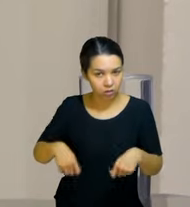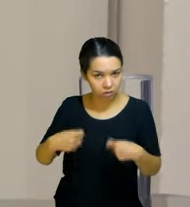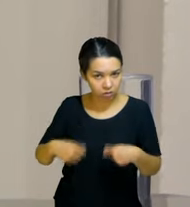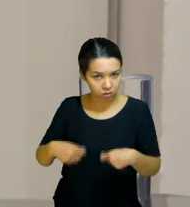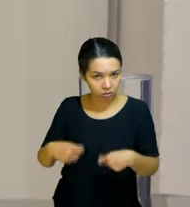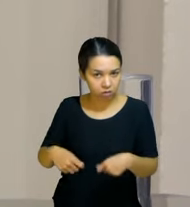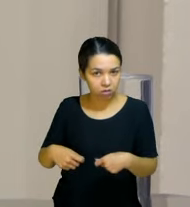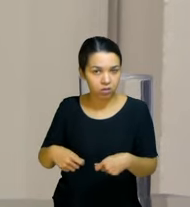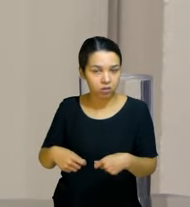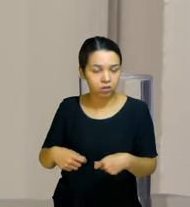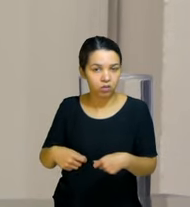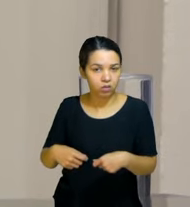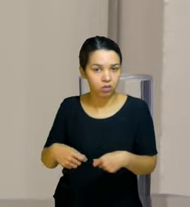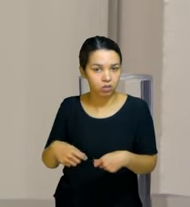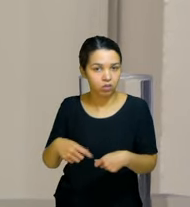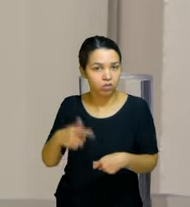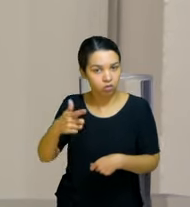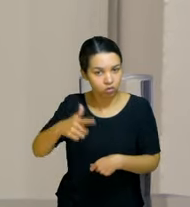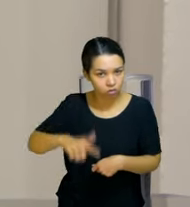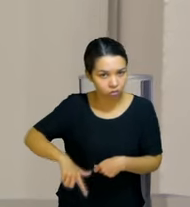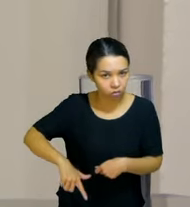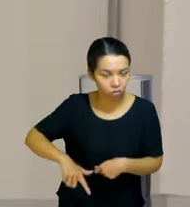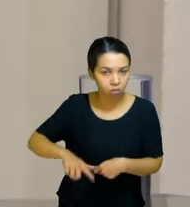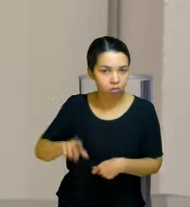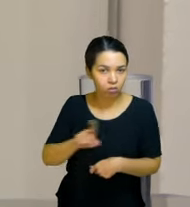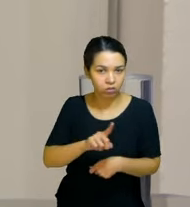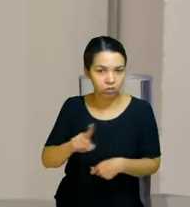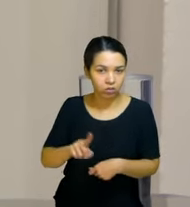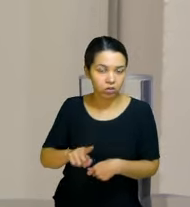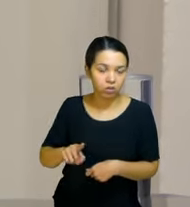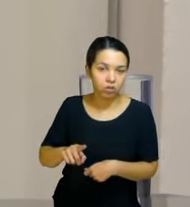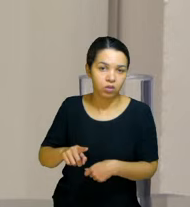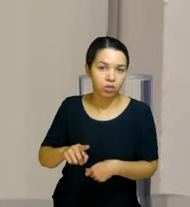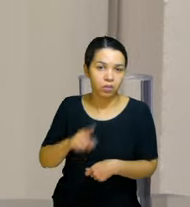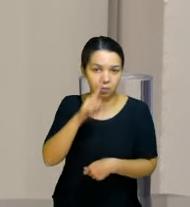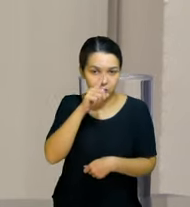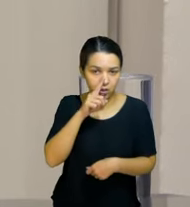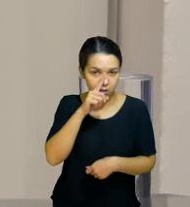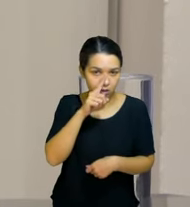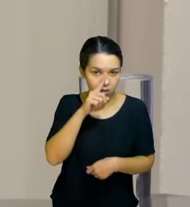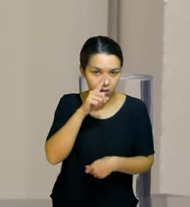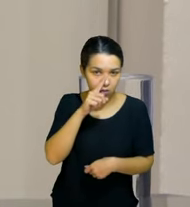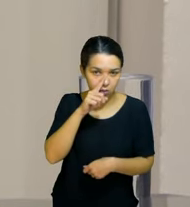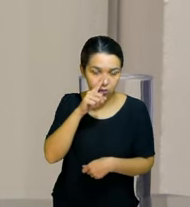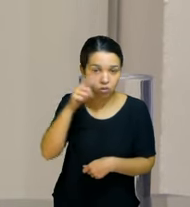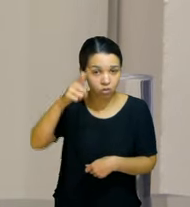que a gente não ocorra mais, não corra risco de acontecer